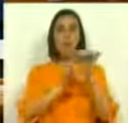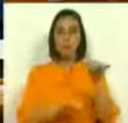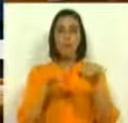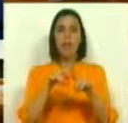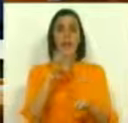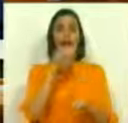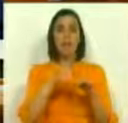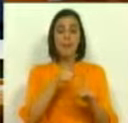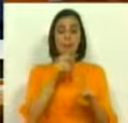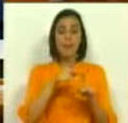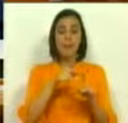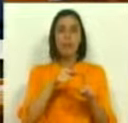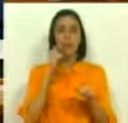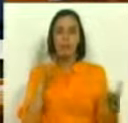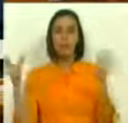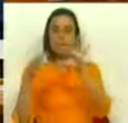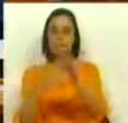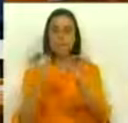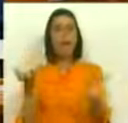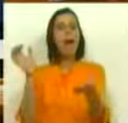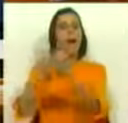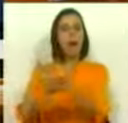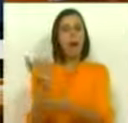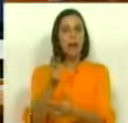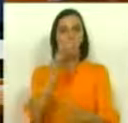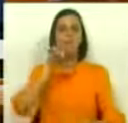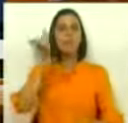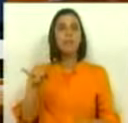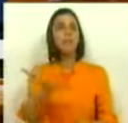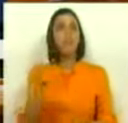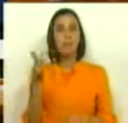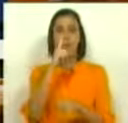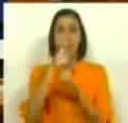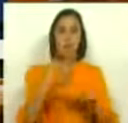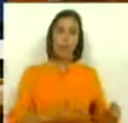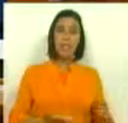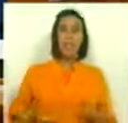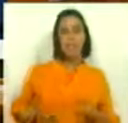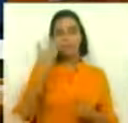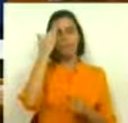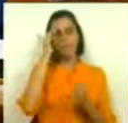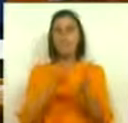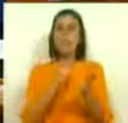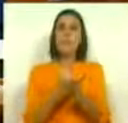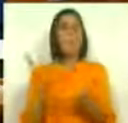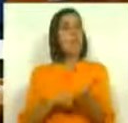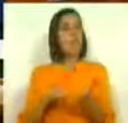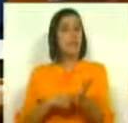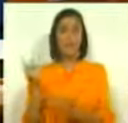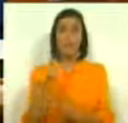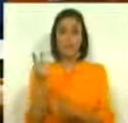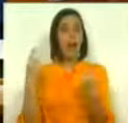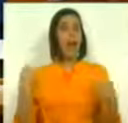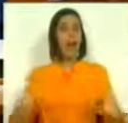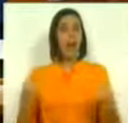qualificação, quando esta medida se revela adequada para casais em situação de desemprego, considerando sempre a necessidade que